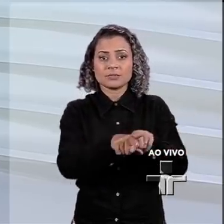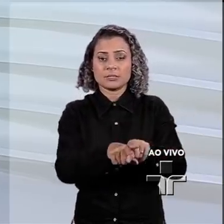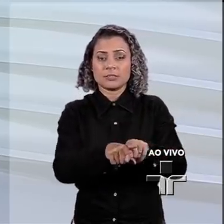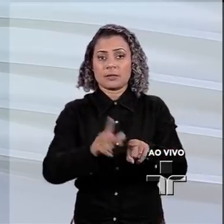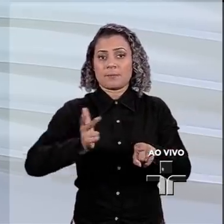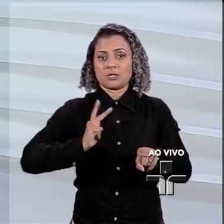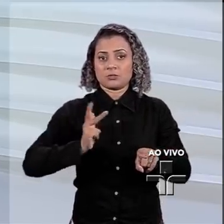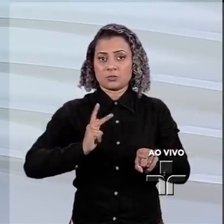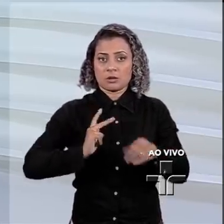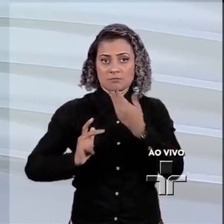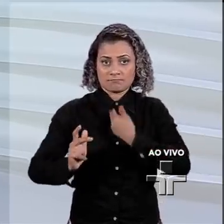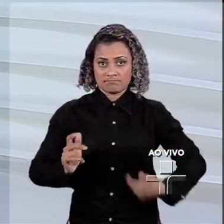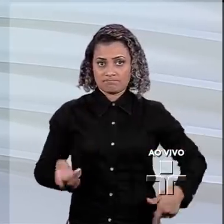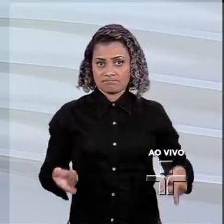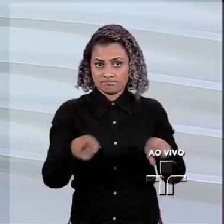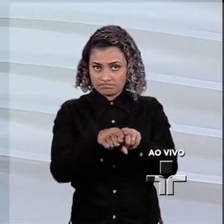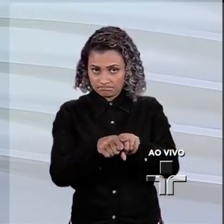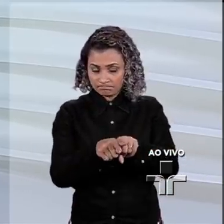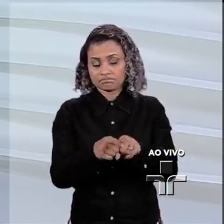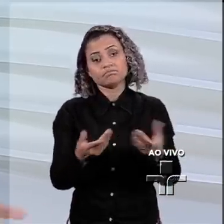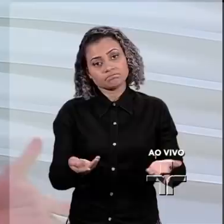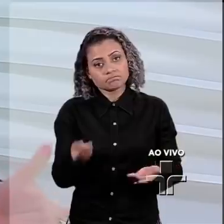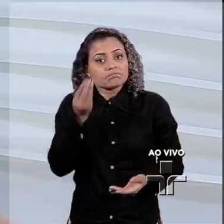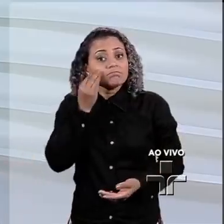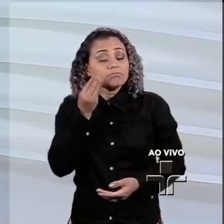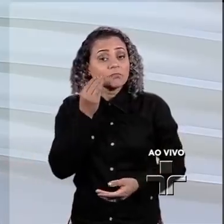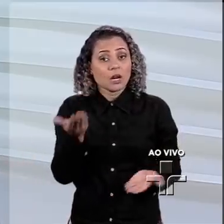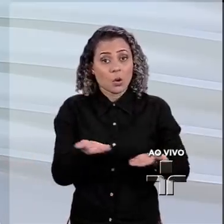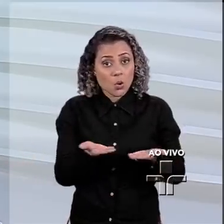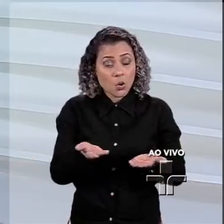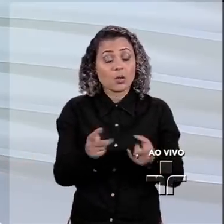investimento privado, da mesma forma que